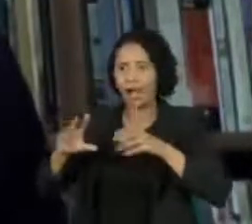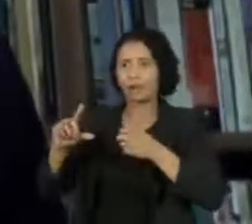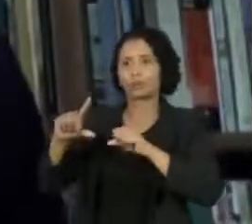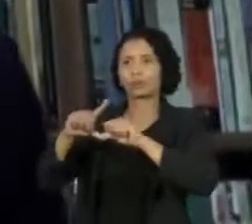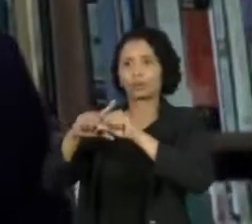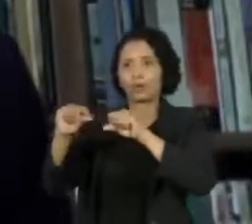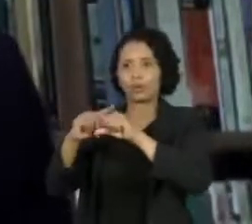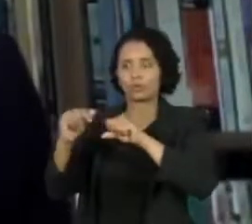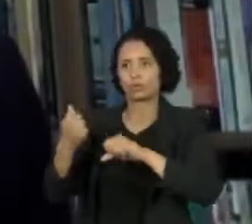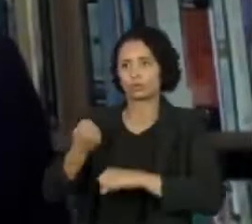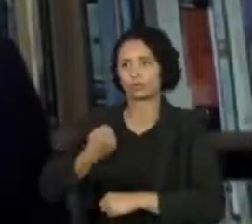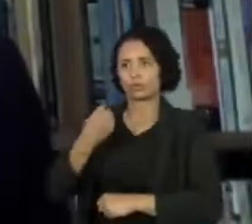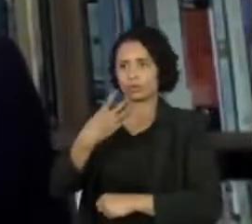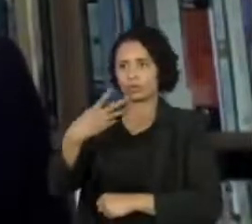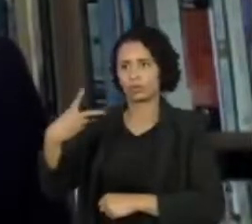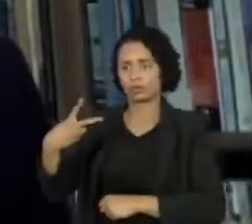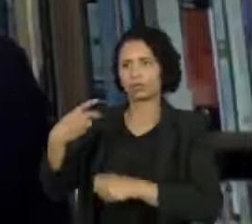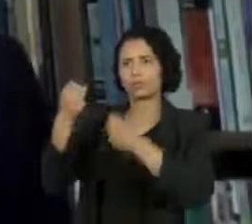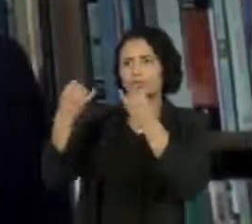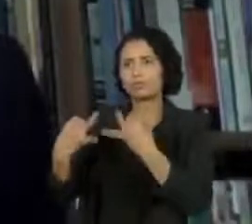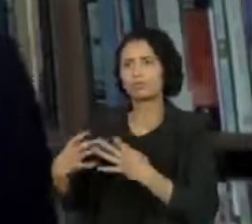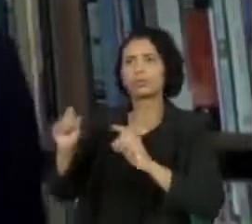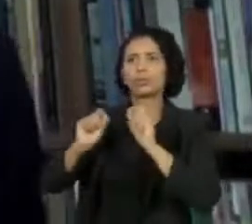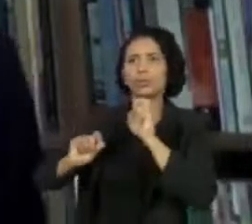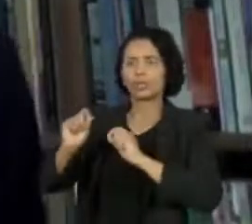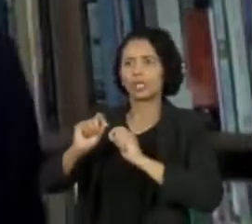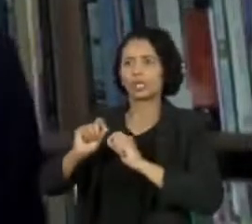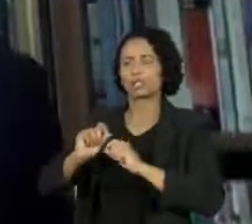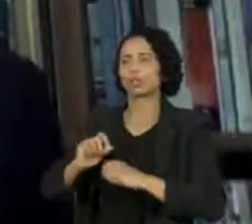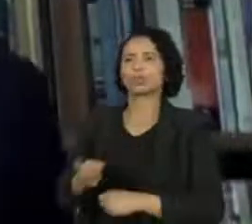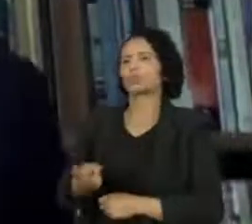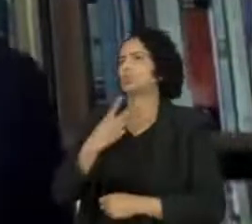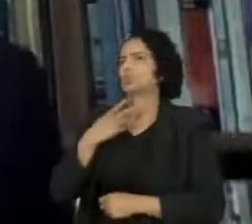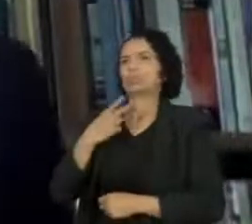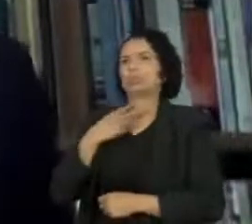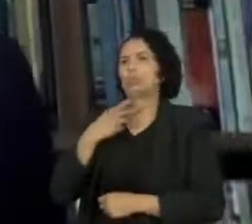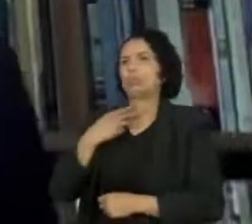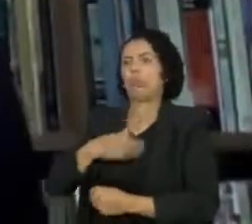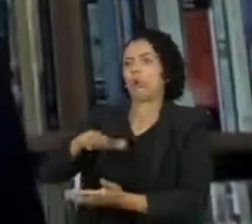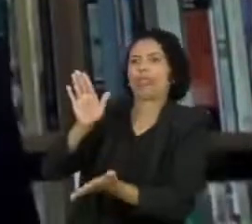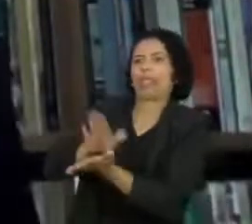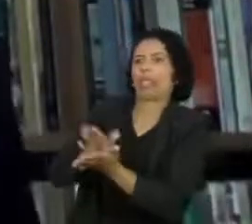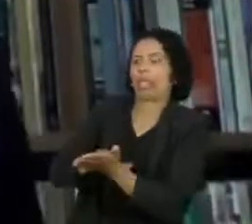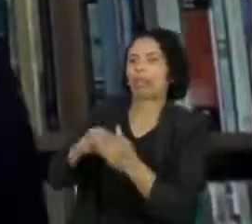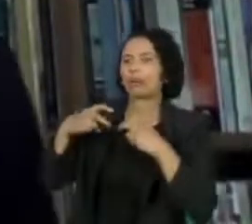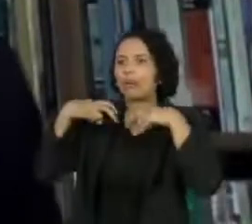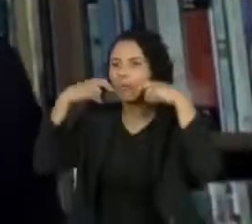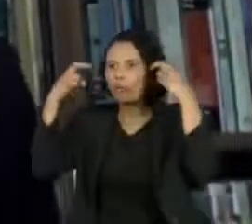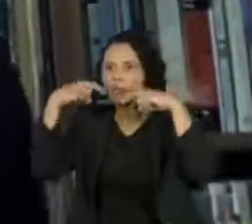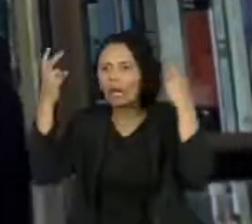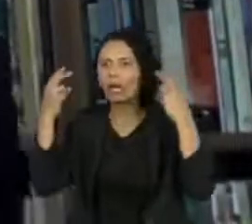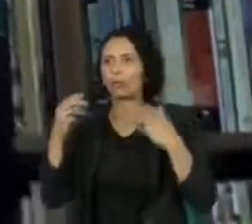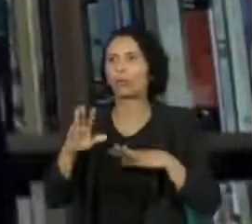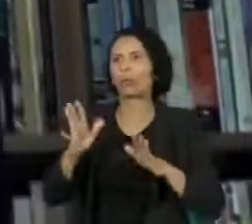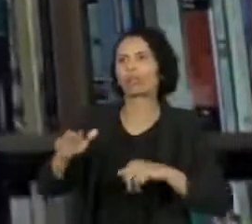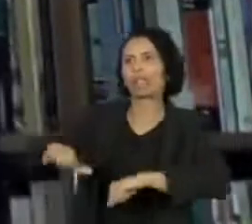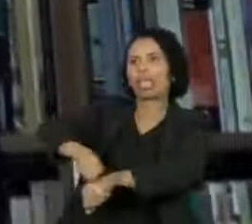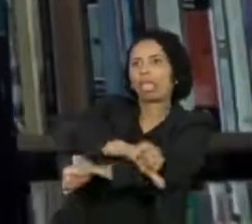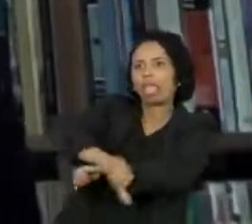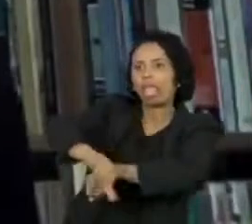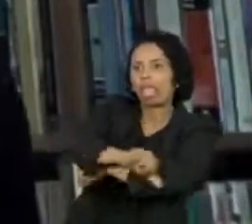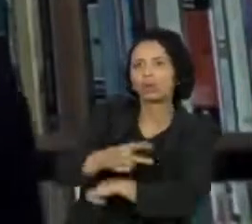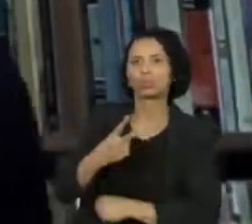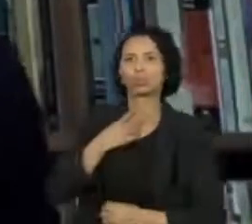de que a cobrança não pode representar coação, ameaça, constrangimento físico ou moral, expor